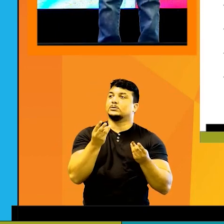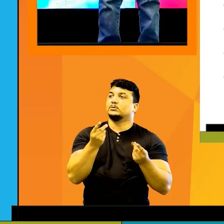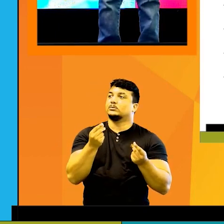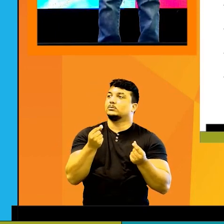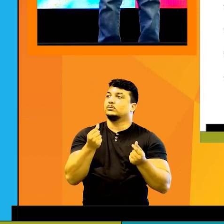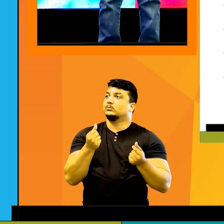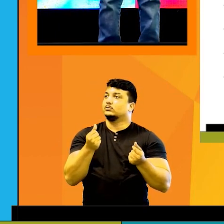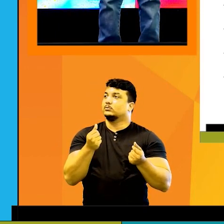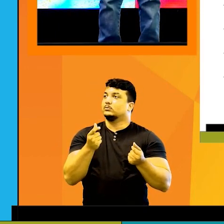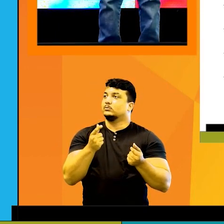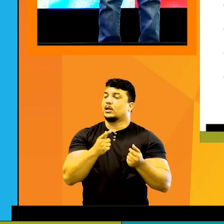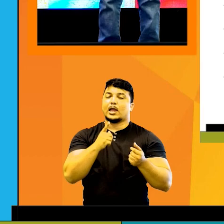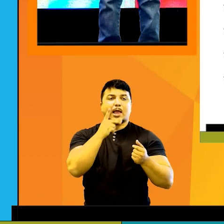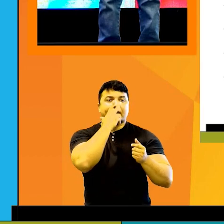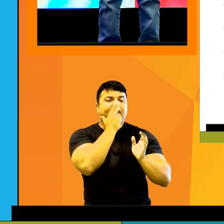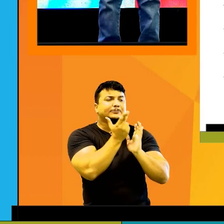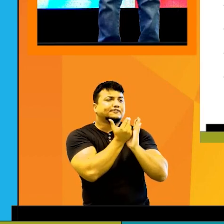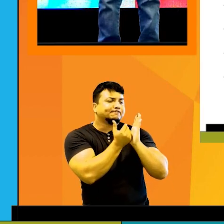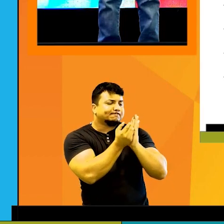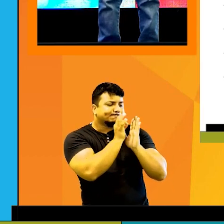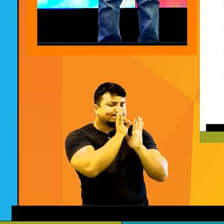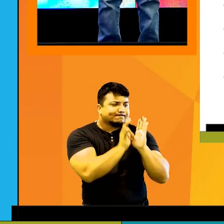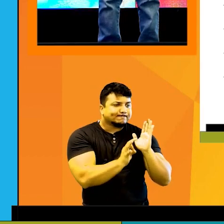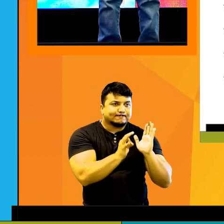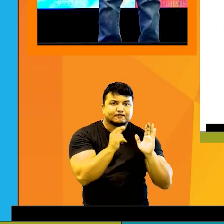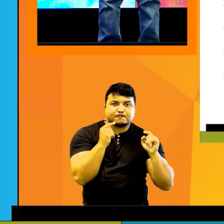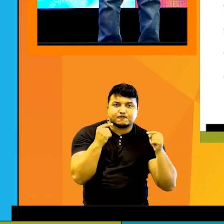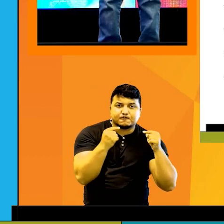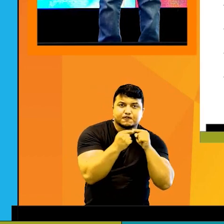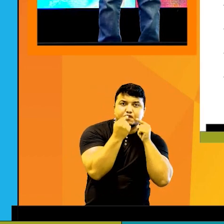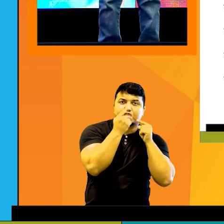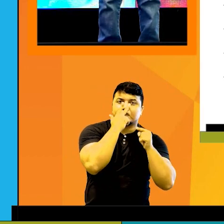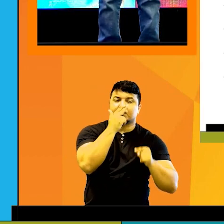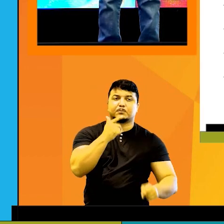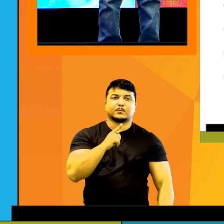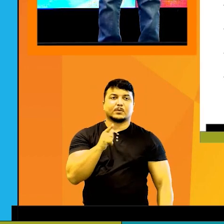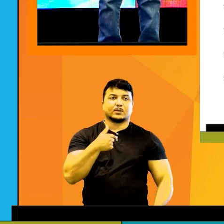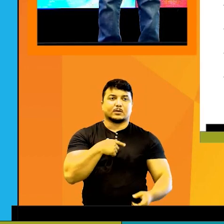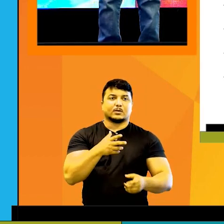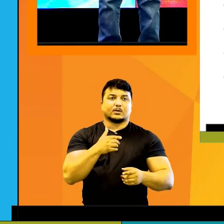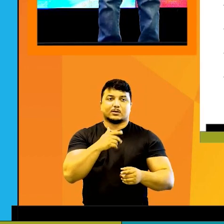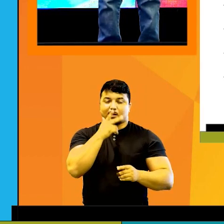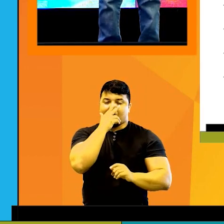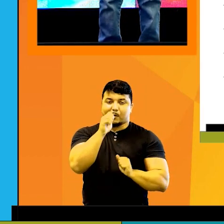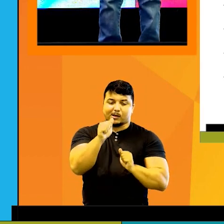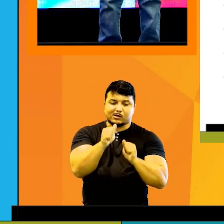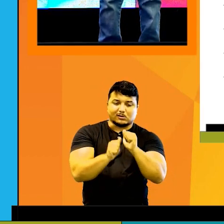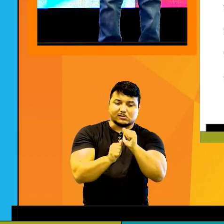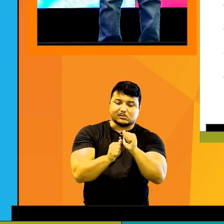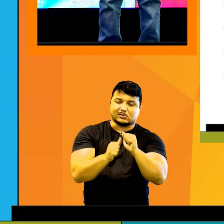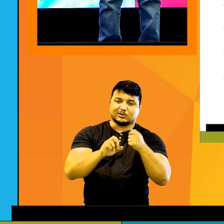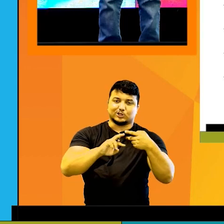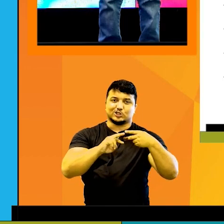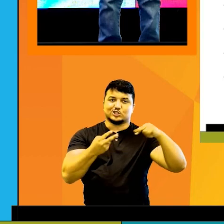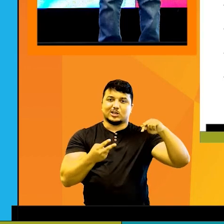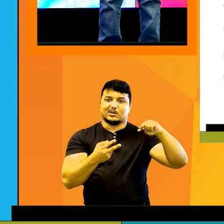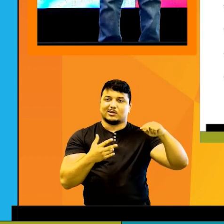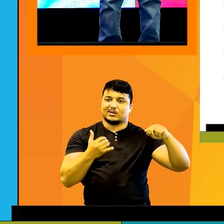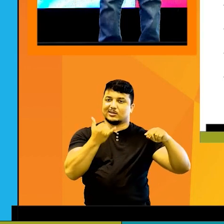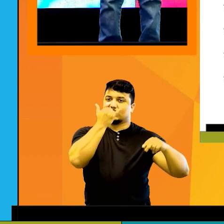tão bem desenhadas, tá? Tipo assim, amassaram a forma, um acidente